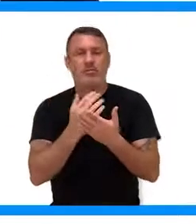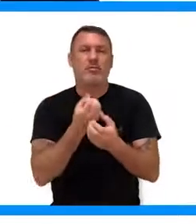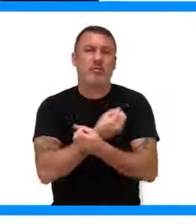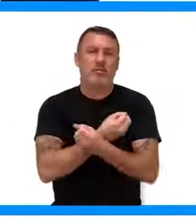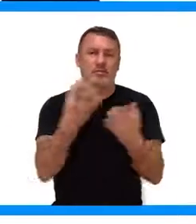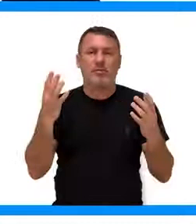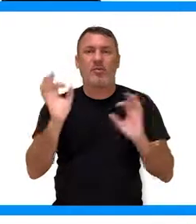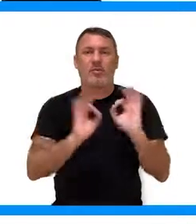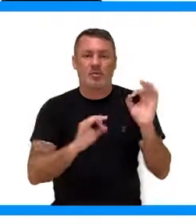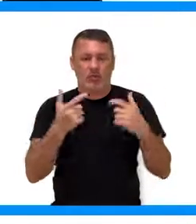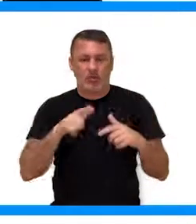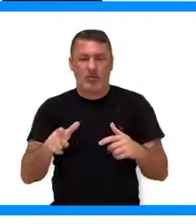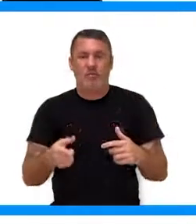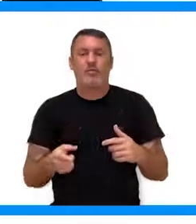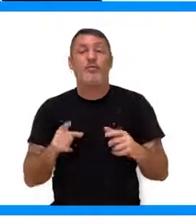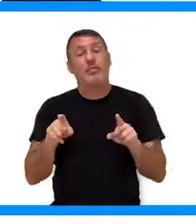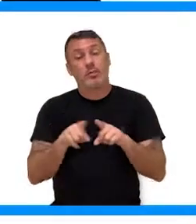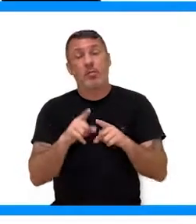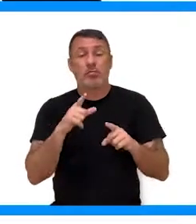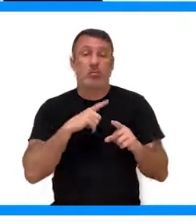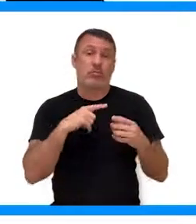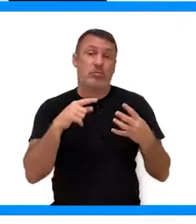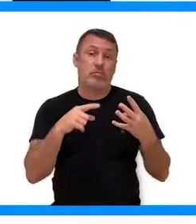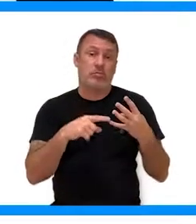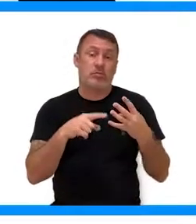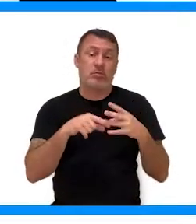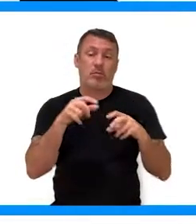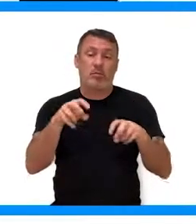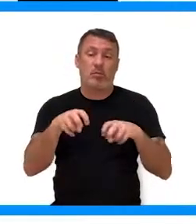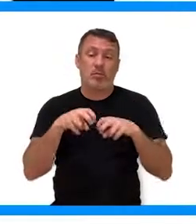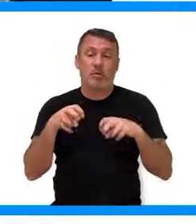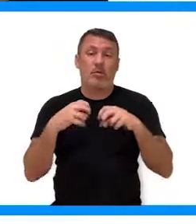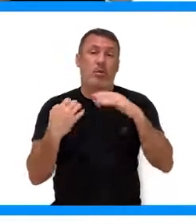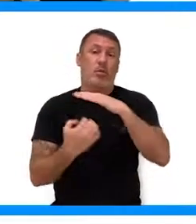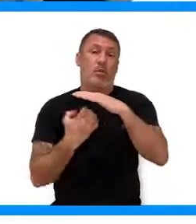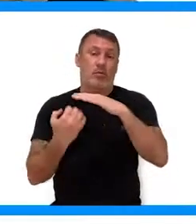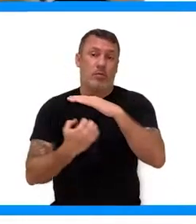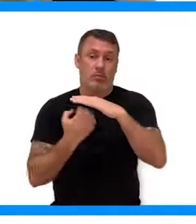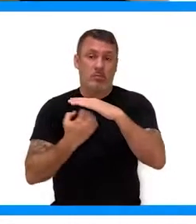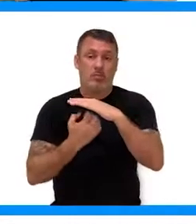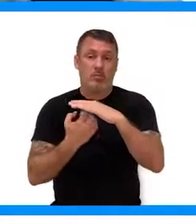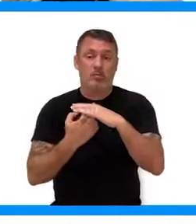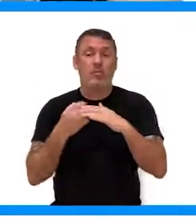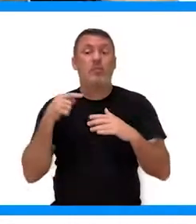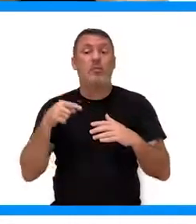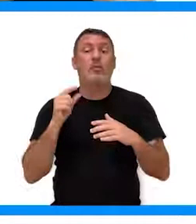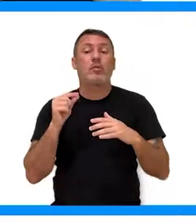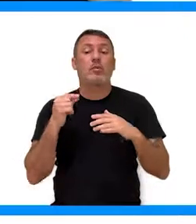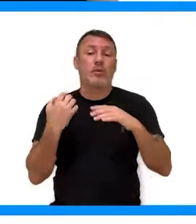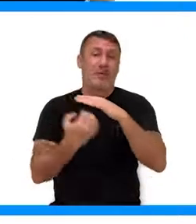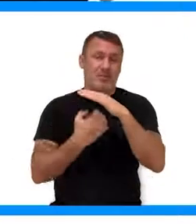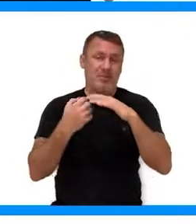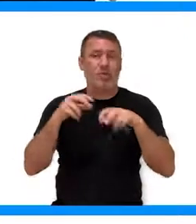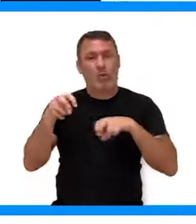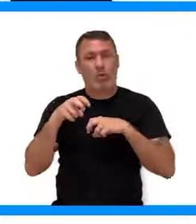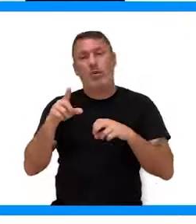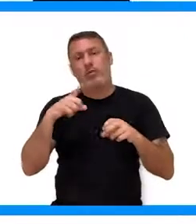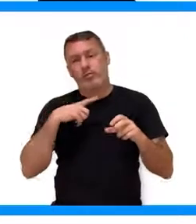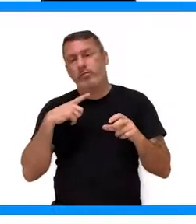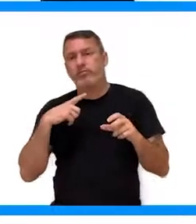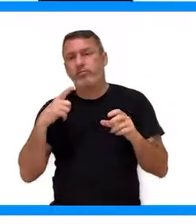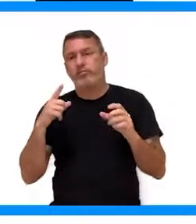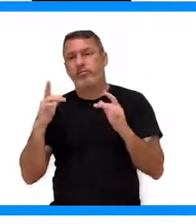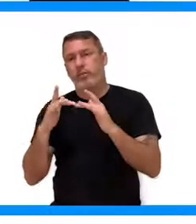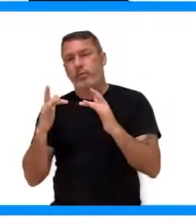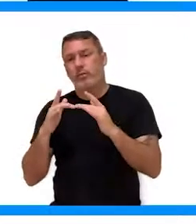nessa parte de redistribuição e reorganização. E nós temos a parte de empresa rural. Essa parte de empresa rural, aqui existe um envolvimento